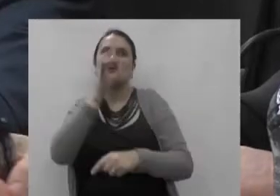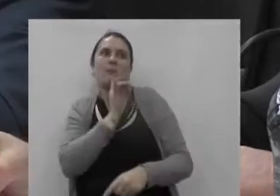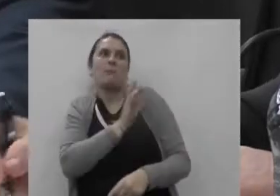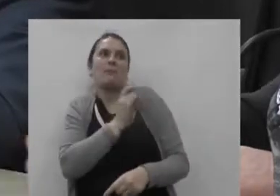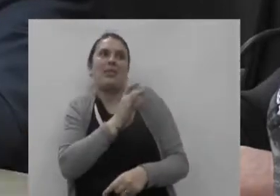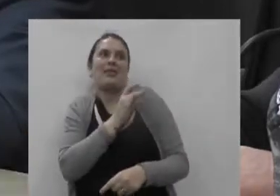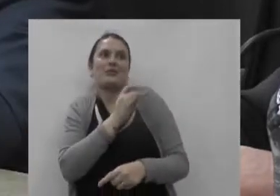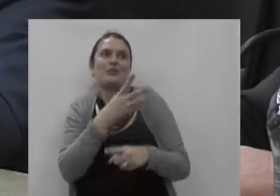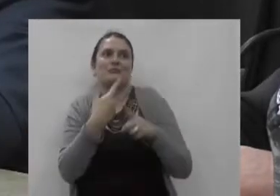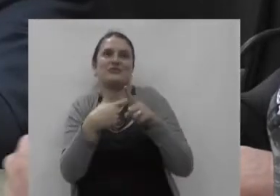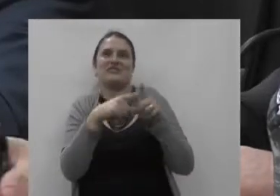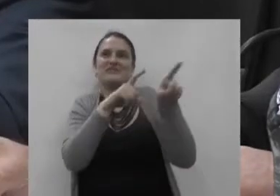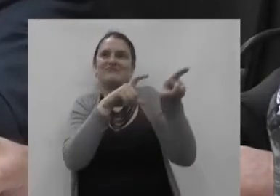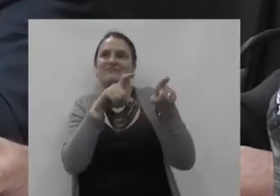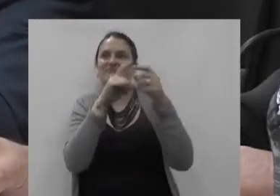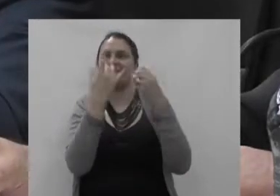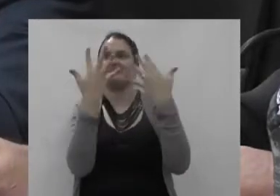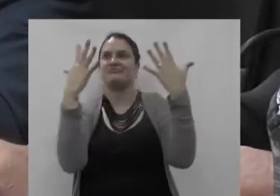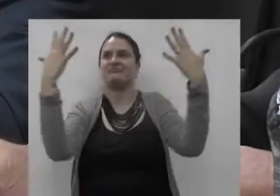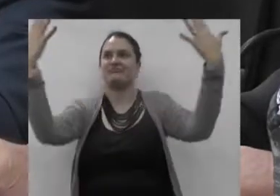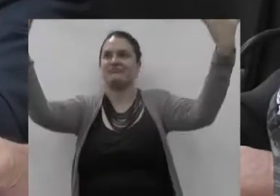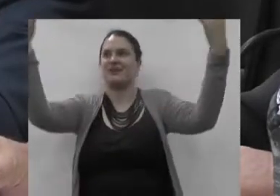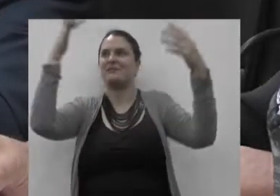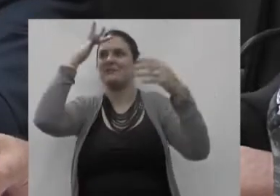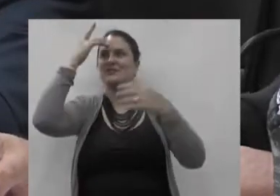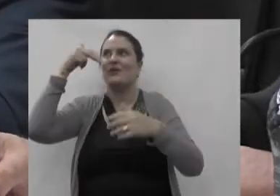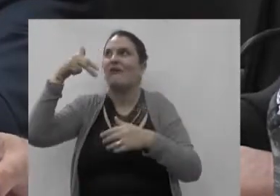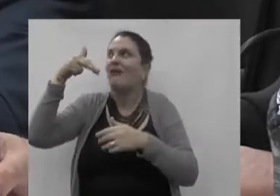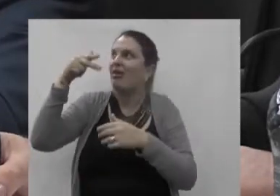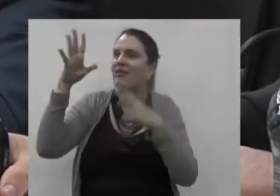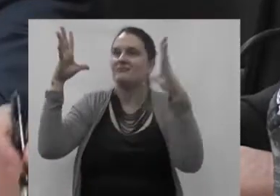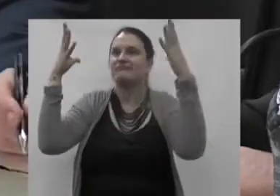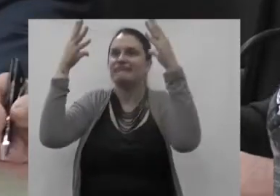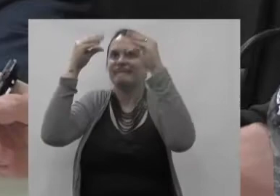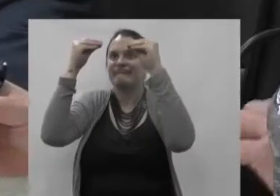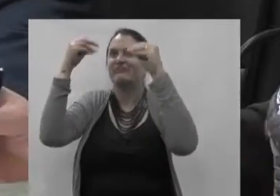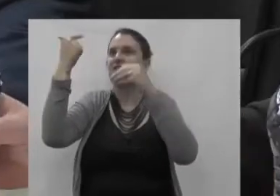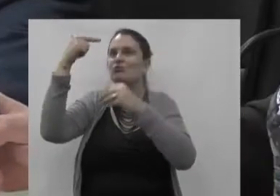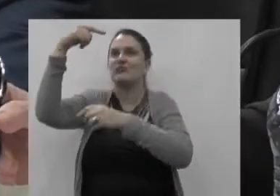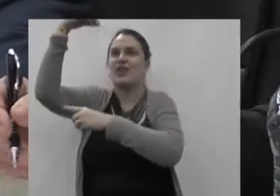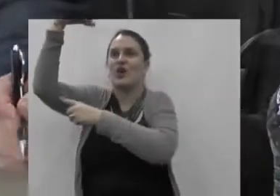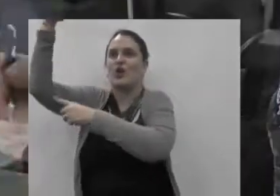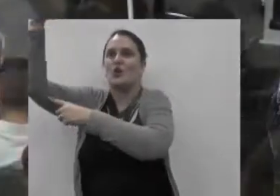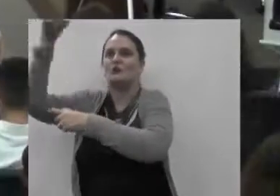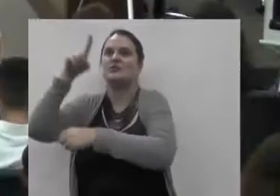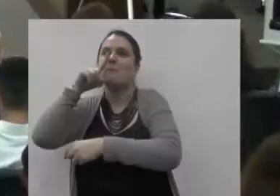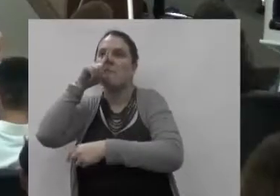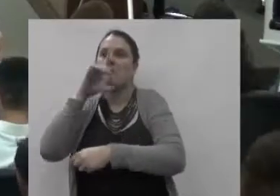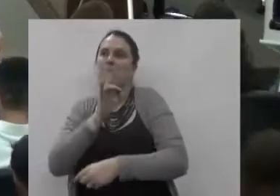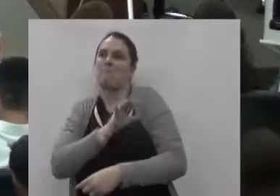má iluminação naquele local, trazendo grandes transtornos para aquela comunidade.